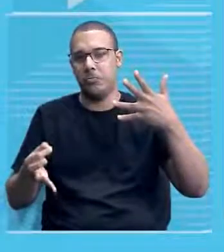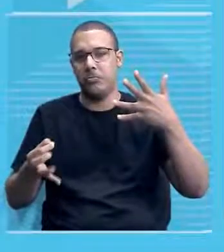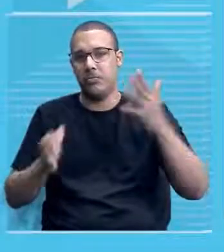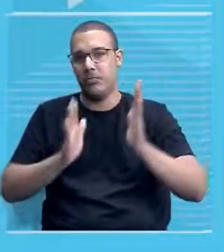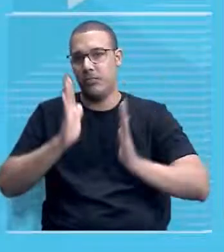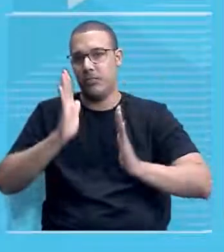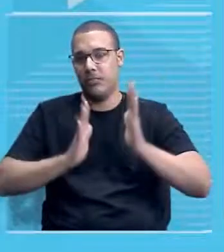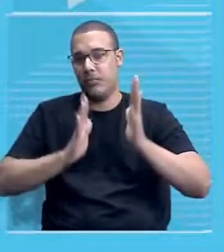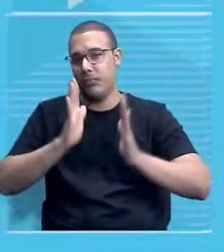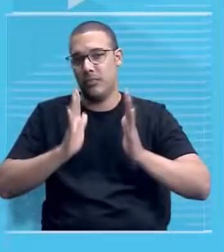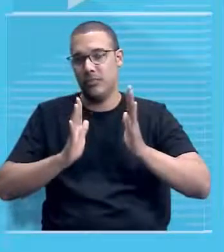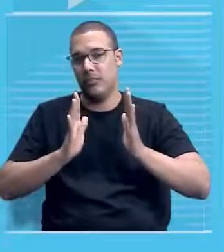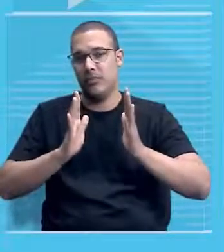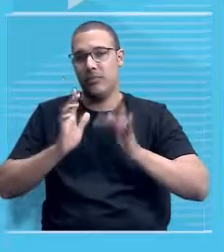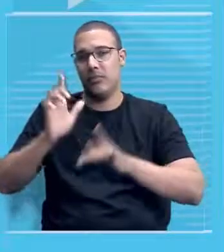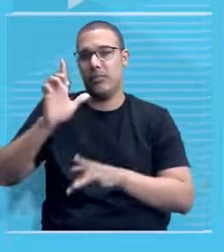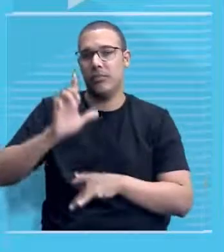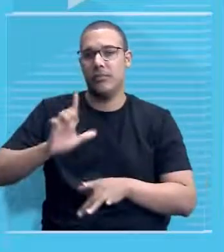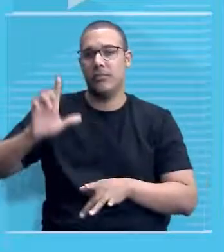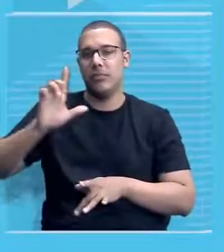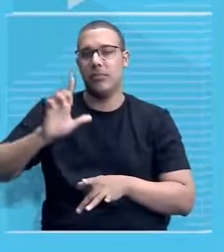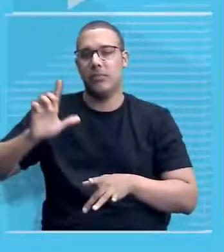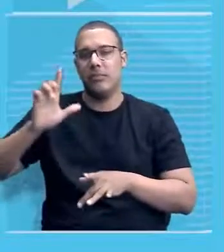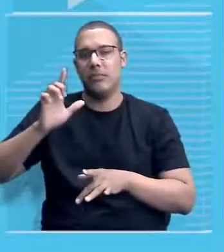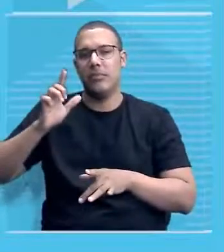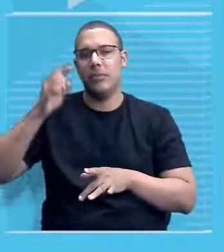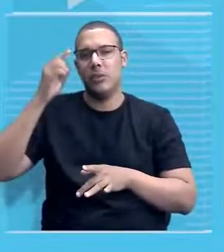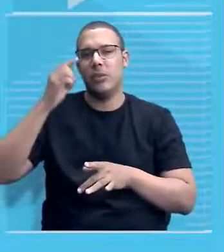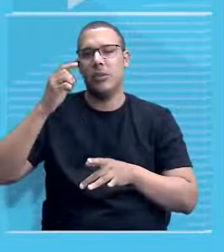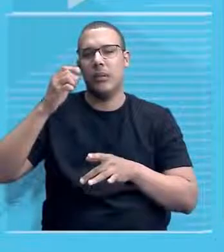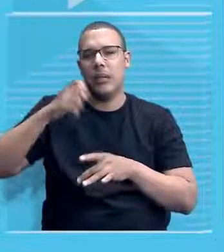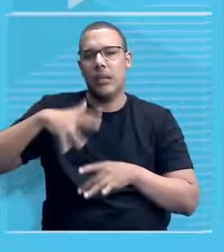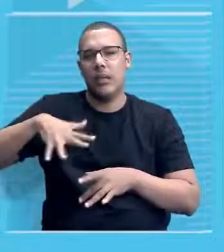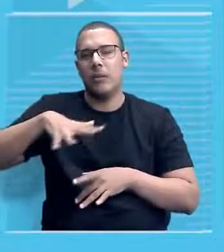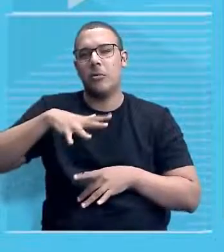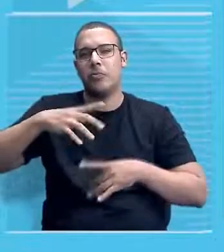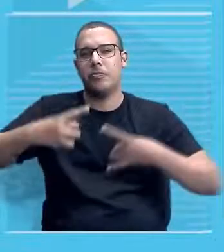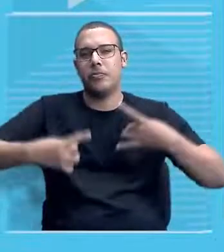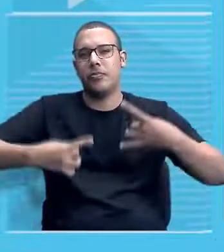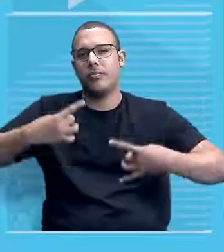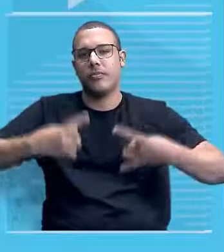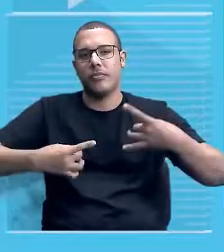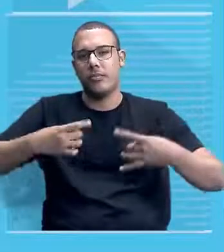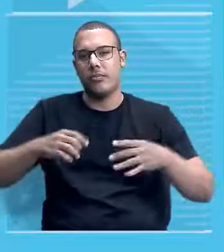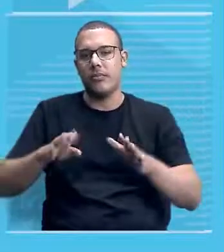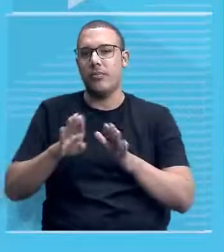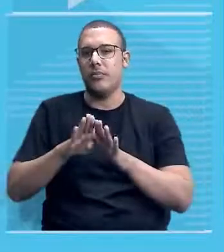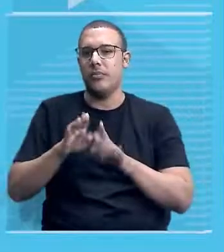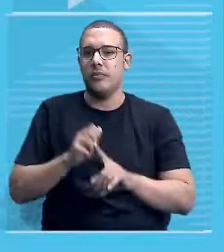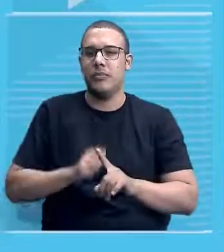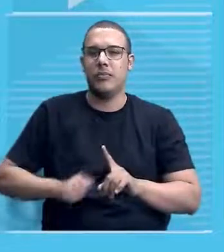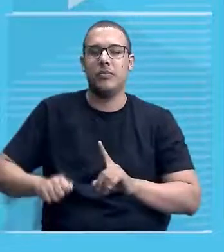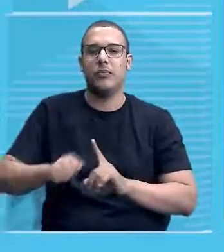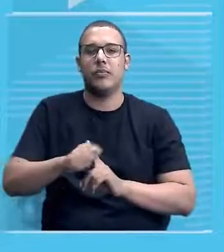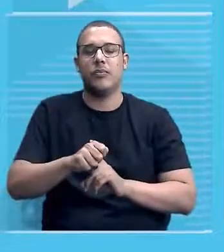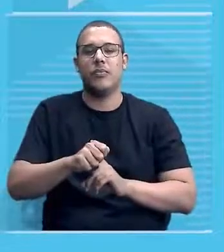é um período em que a literatura tem um comprometimento político e social